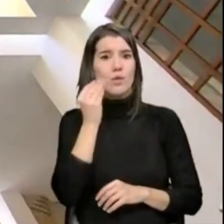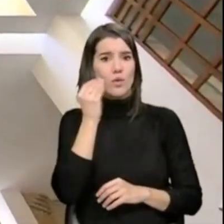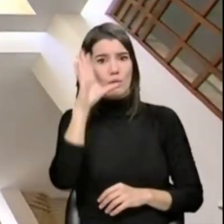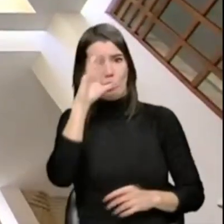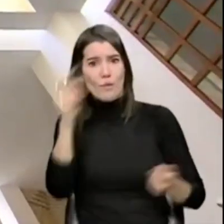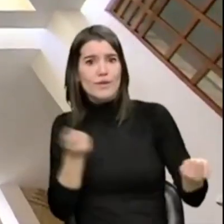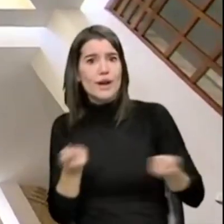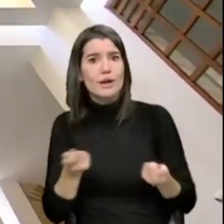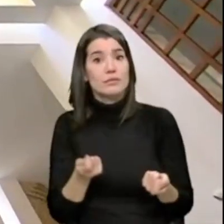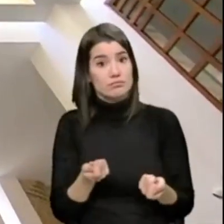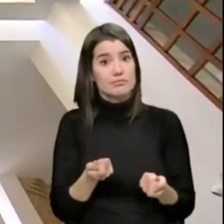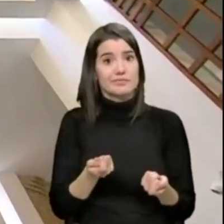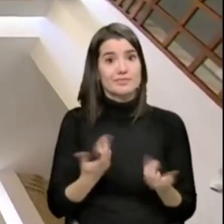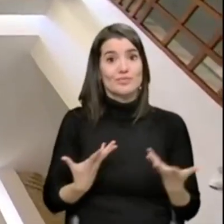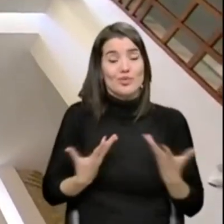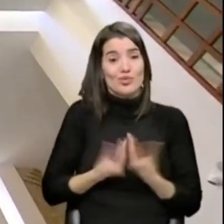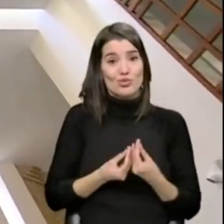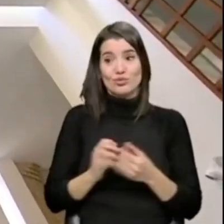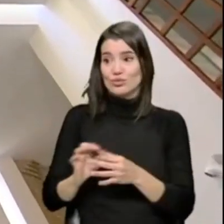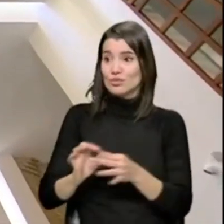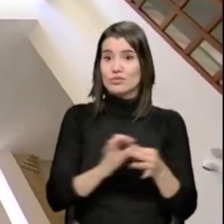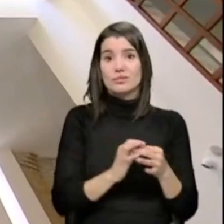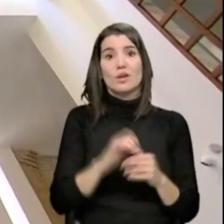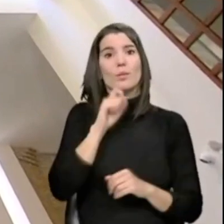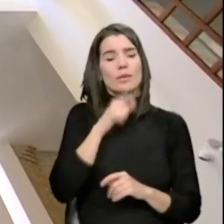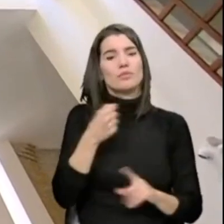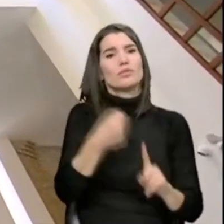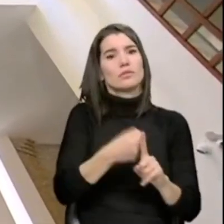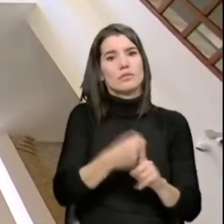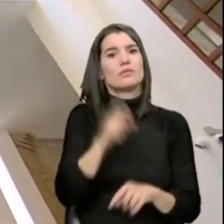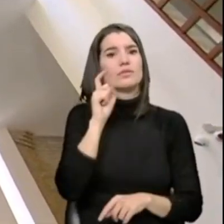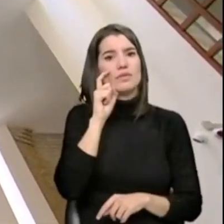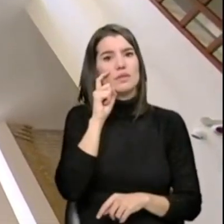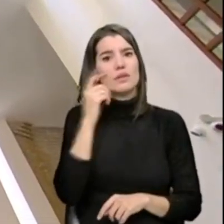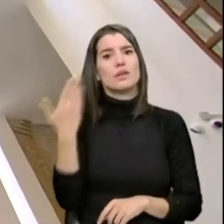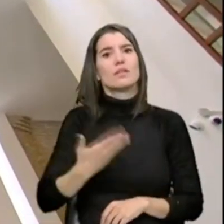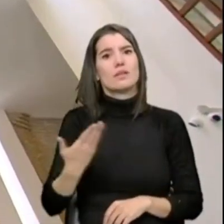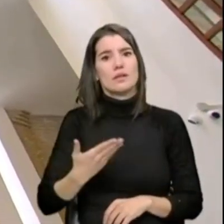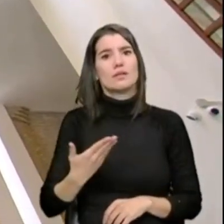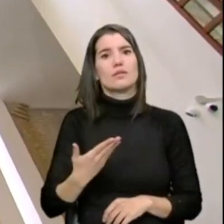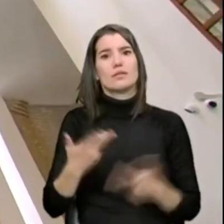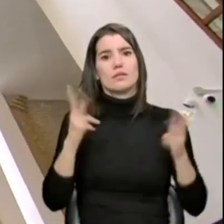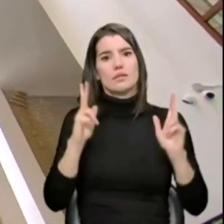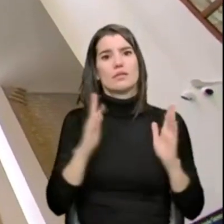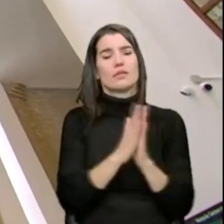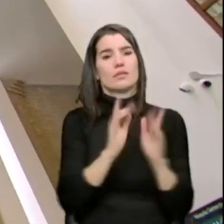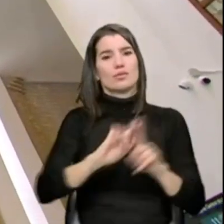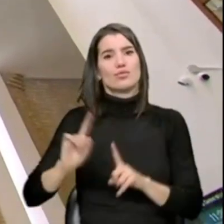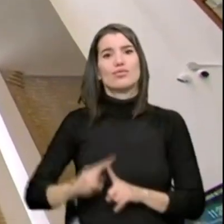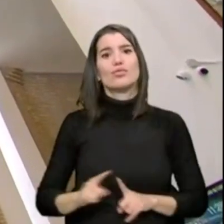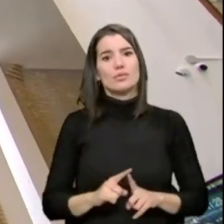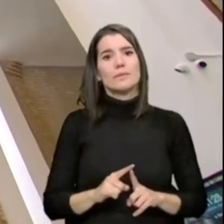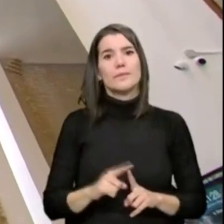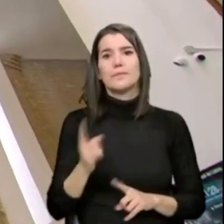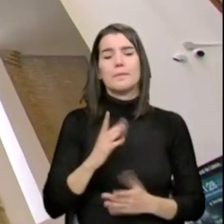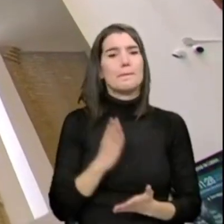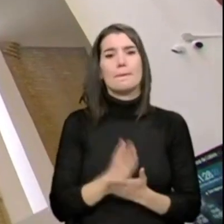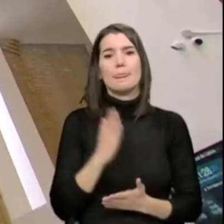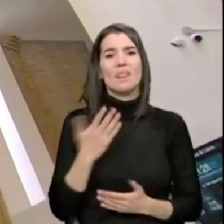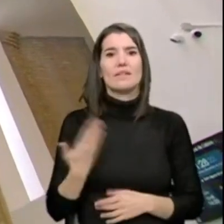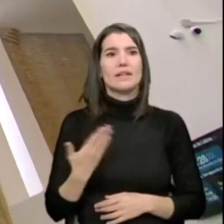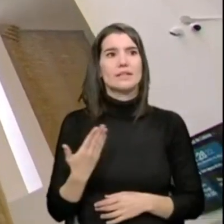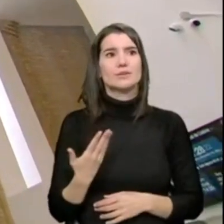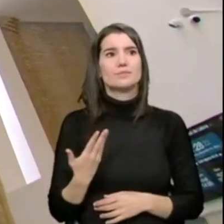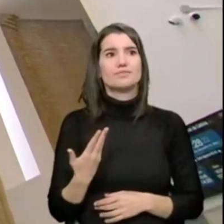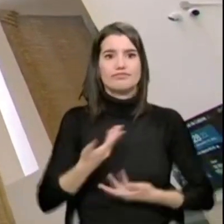Portanto, e juntos podemos defender este direito de liberdade religiosa, não simplesmente no direito de